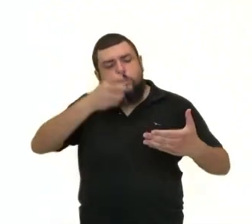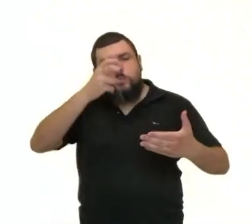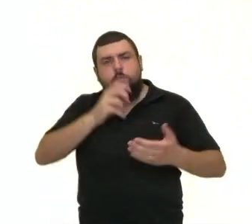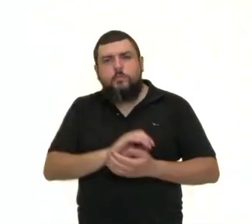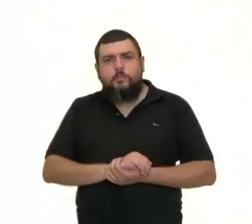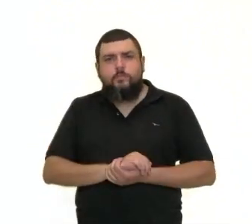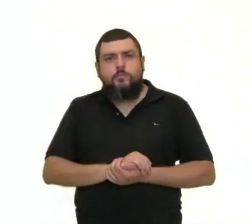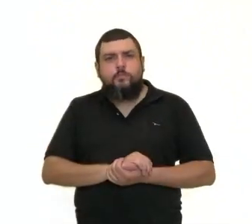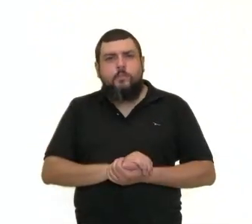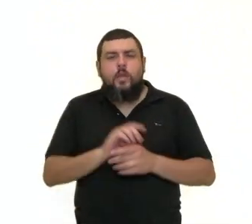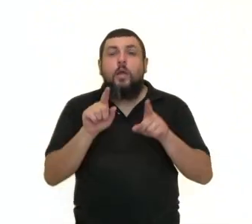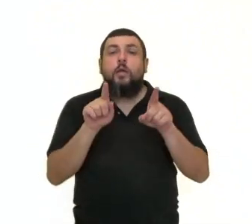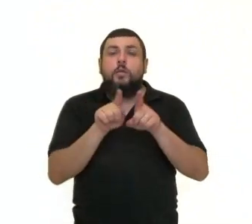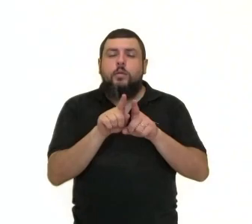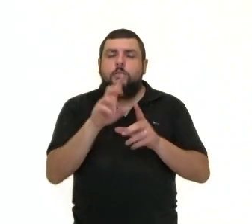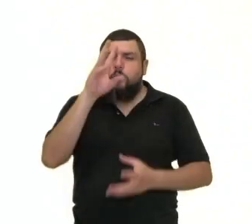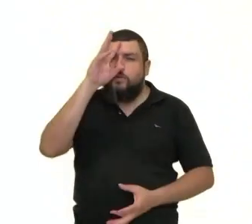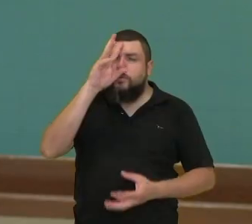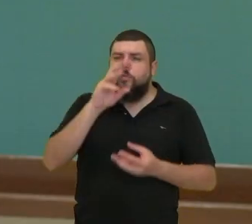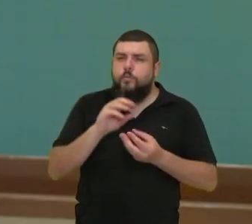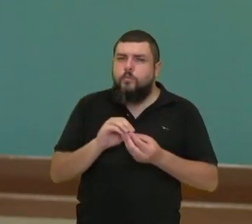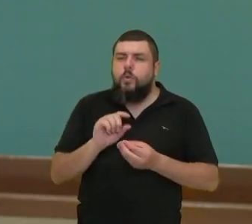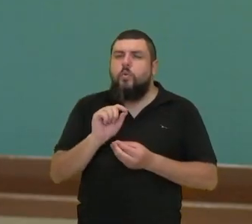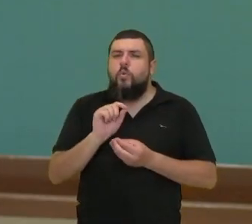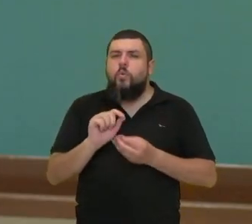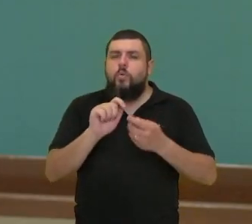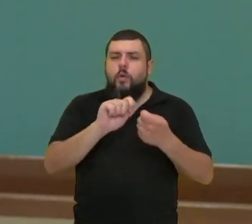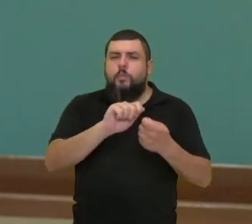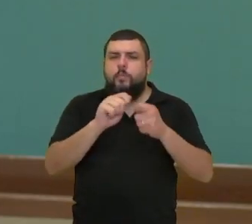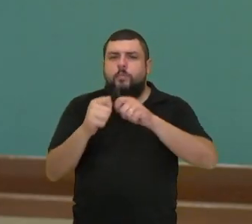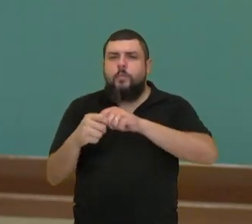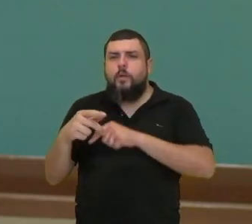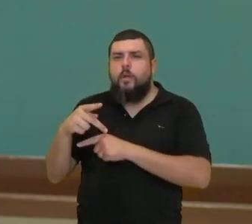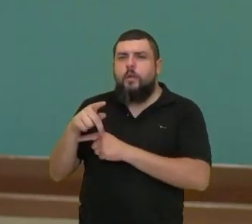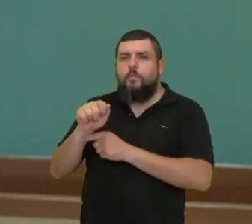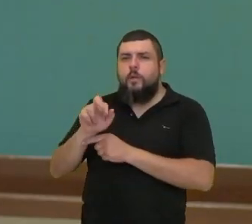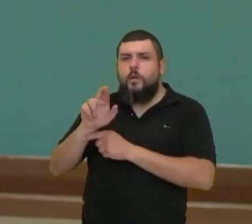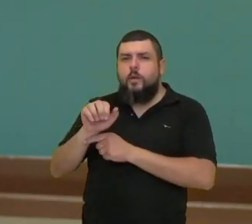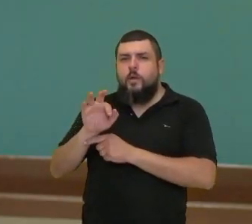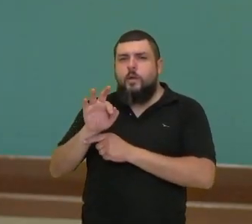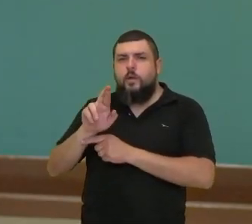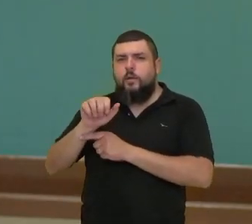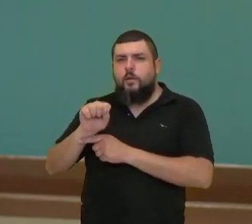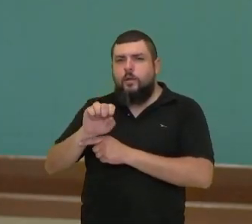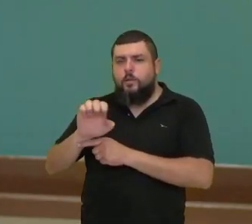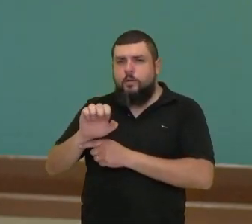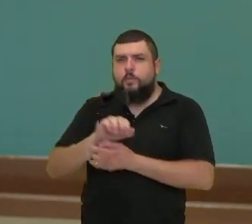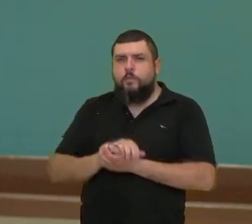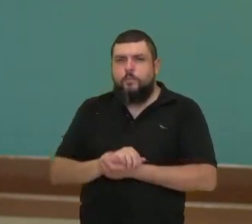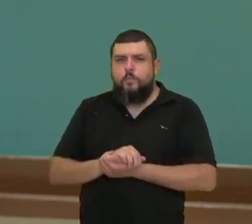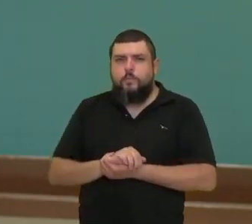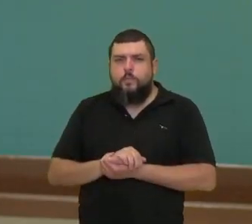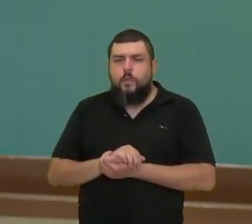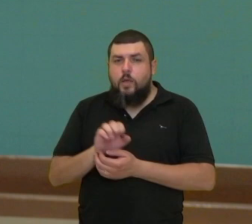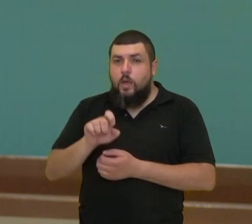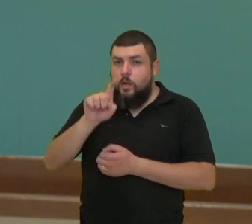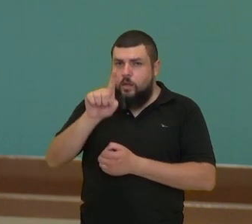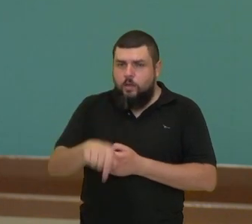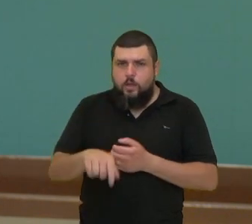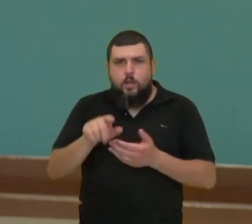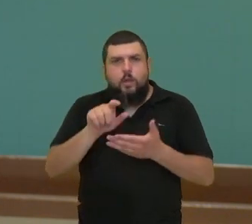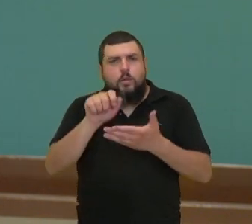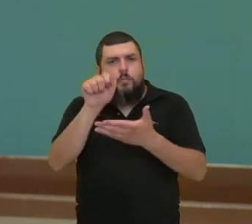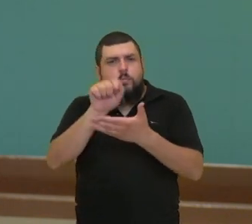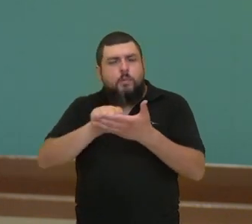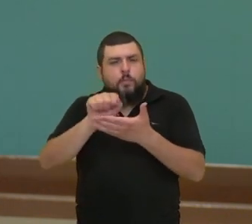texto. E compreendemos o que é paráfrase, retomando aqui um pouquinho. A paráfrase, ela é uma reescrita, uma